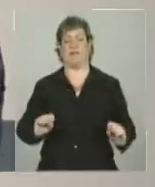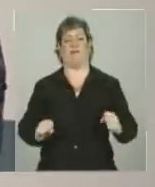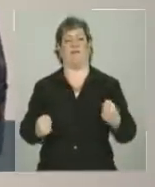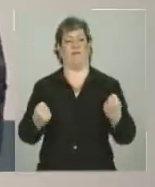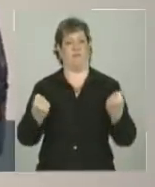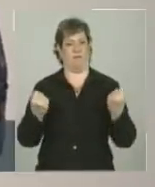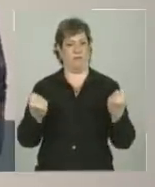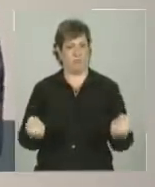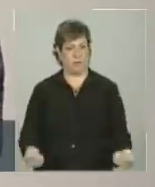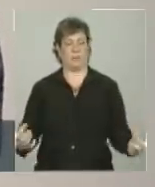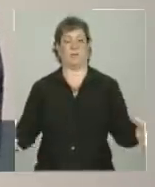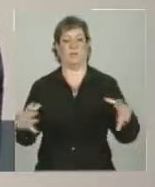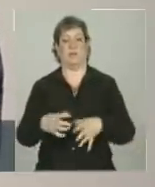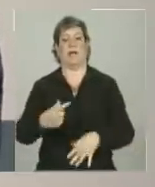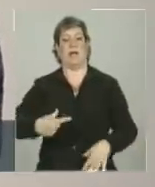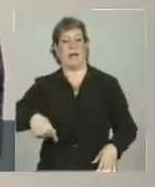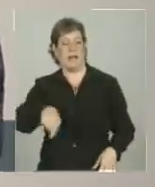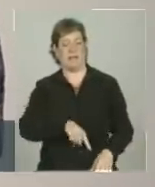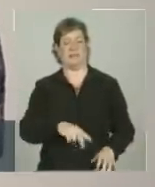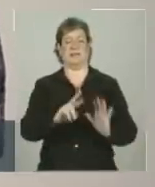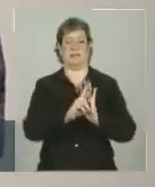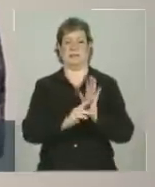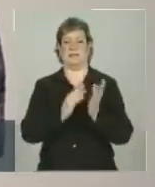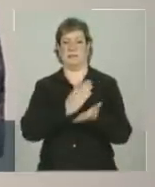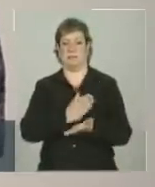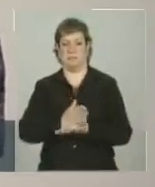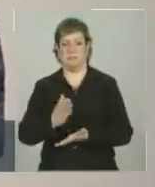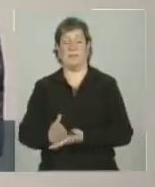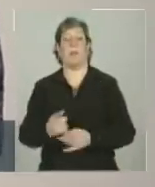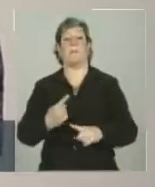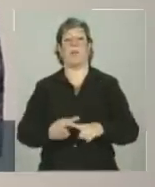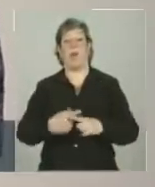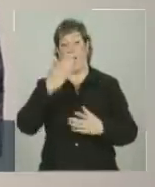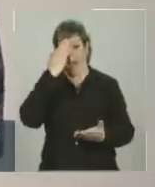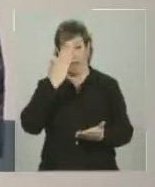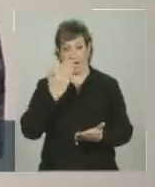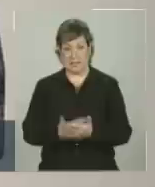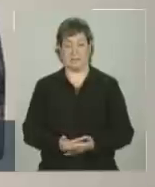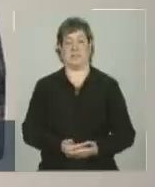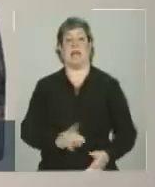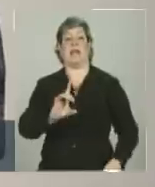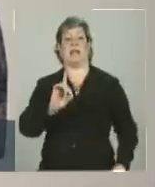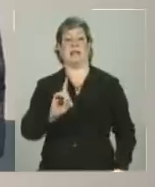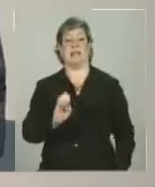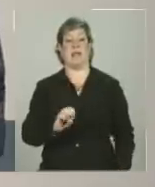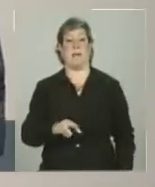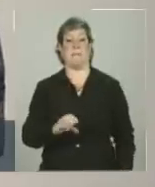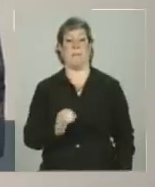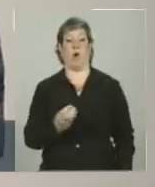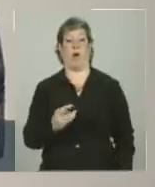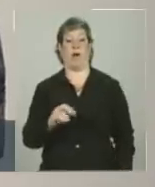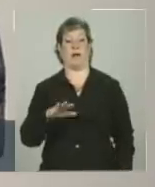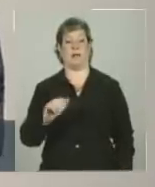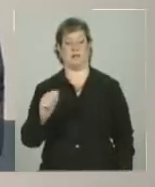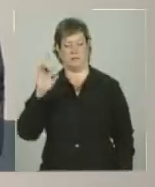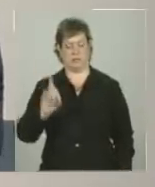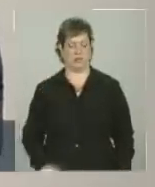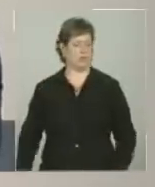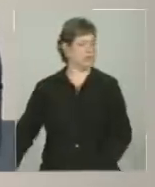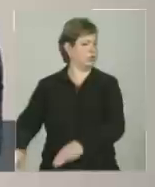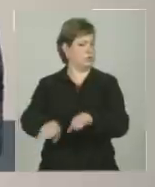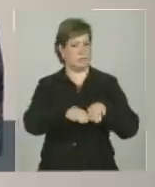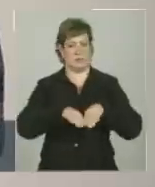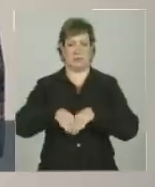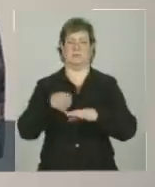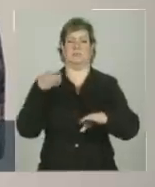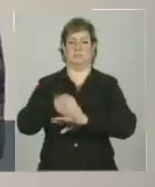na implementação dessas medidas porque acredita no regime democrático, no regime participativo e